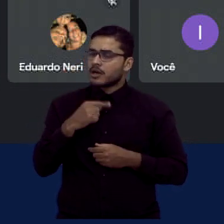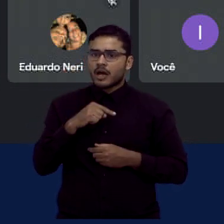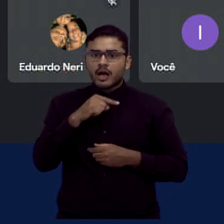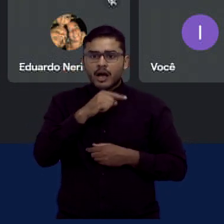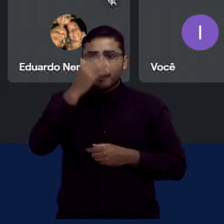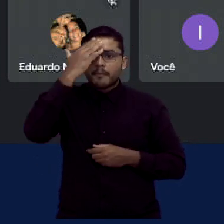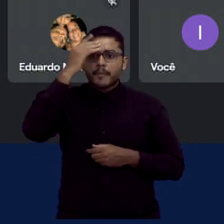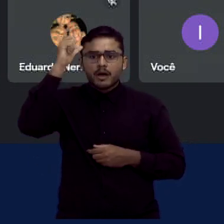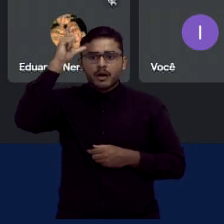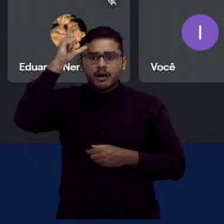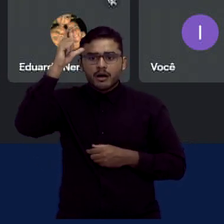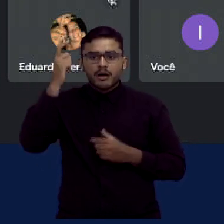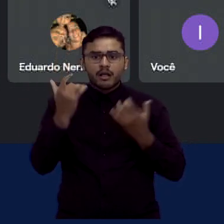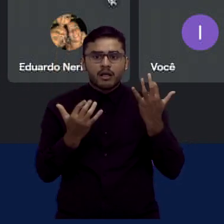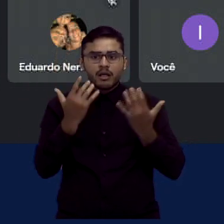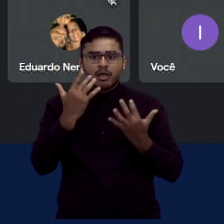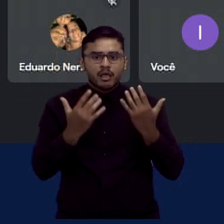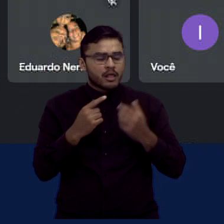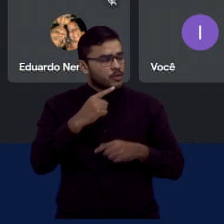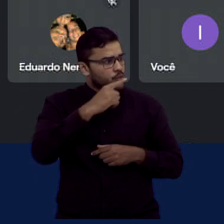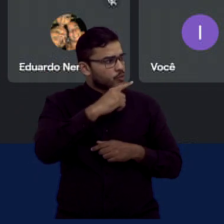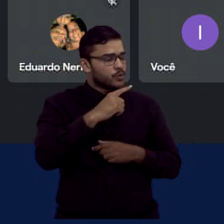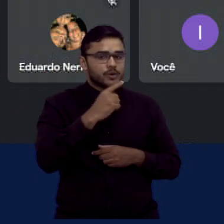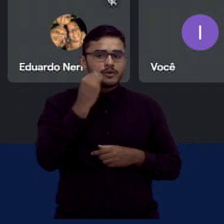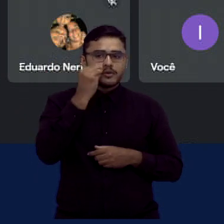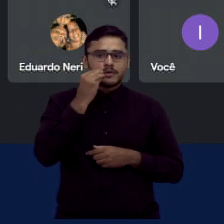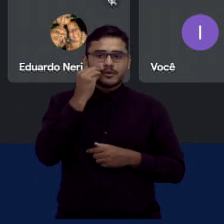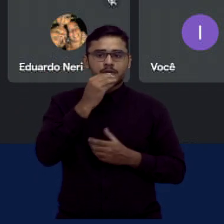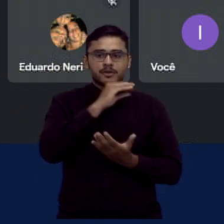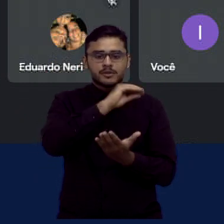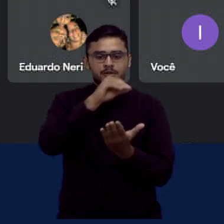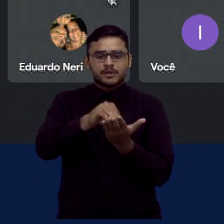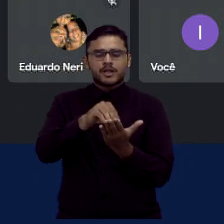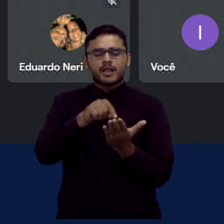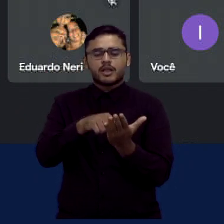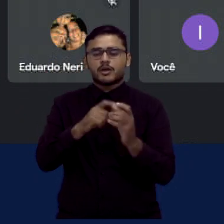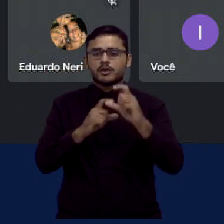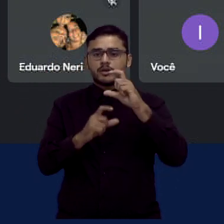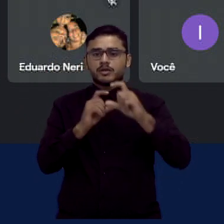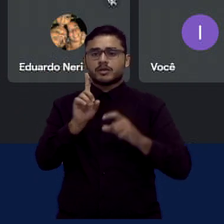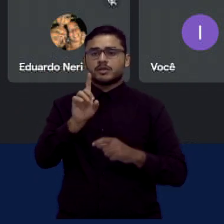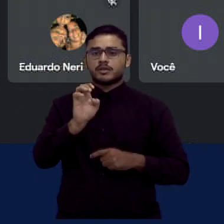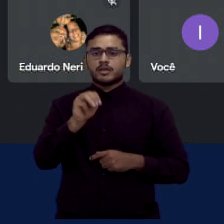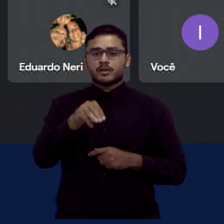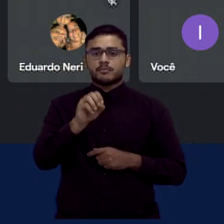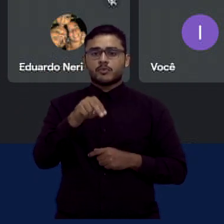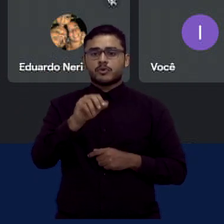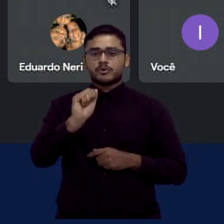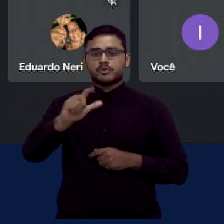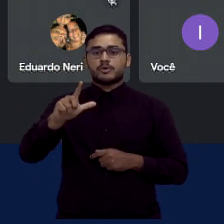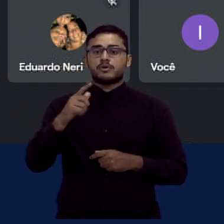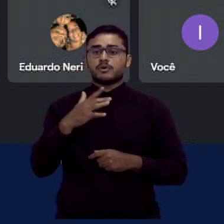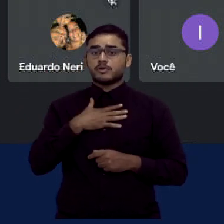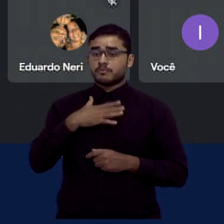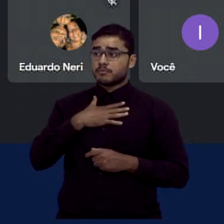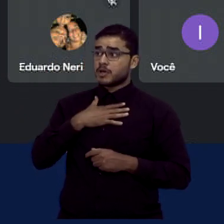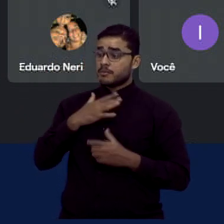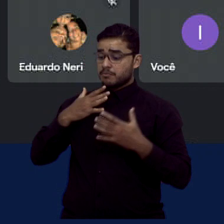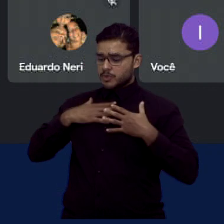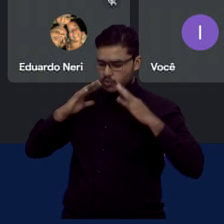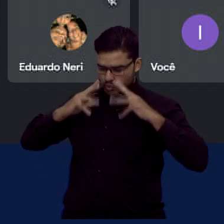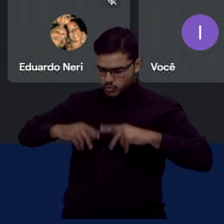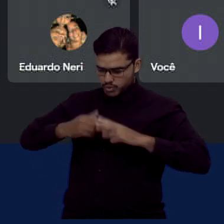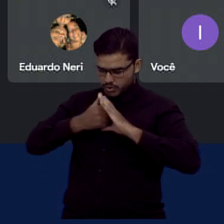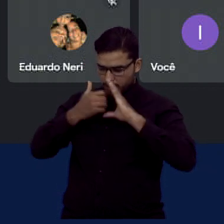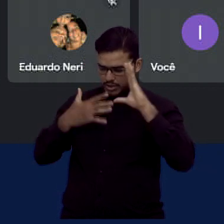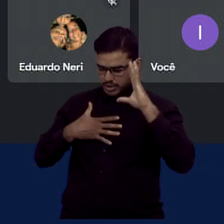As experiências dele nem são as minhas. Mas, de alguma maneira, eu estou impregnado naquela arte. Eu estou impregnado